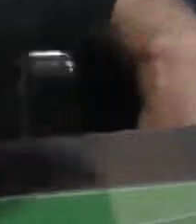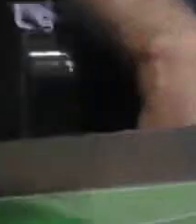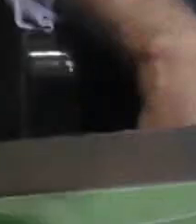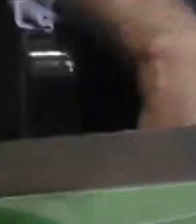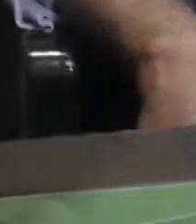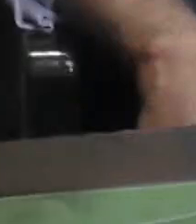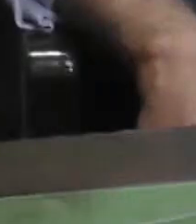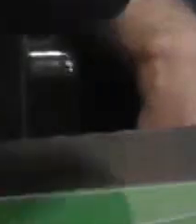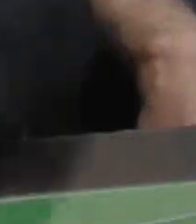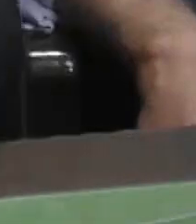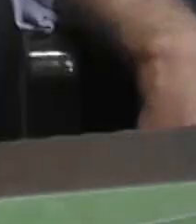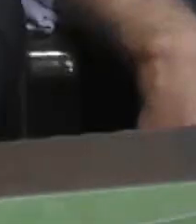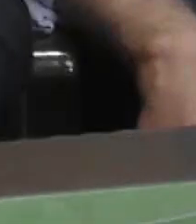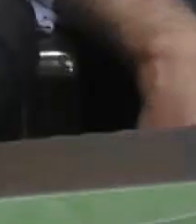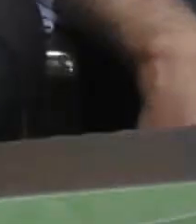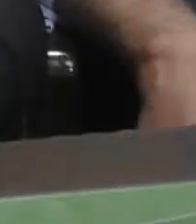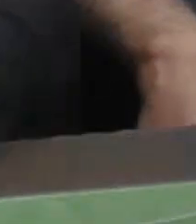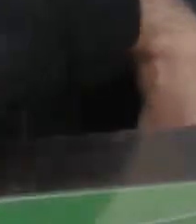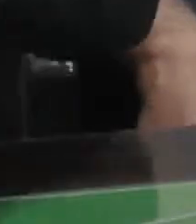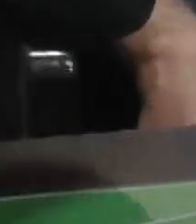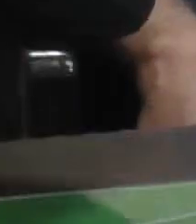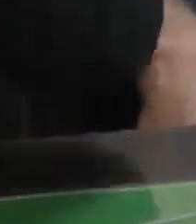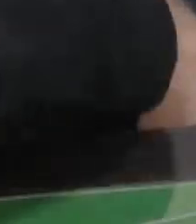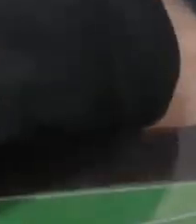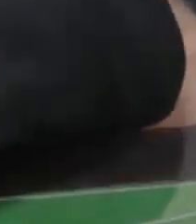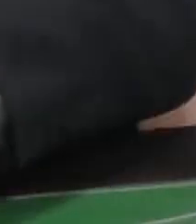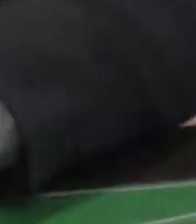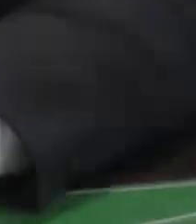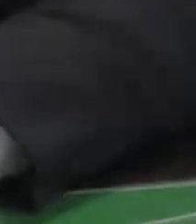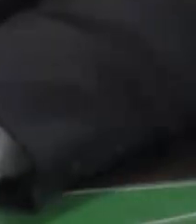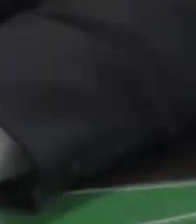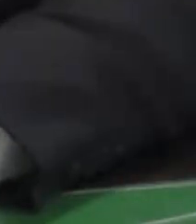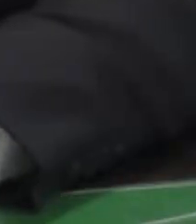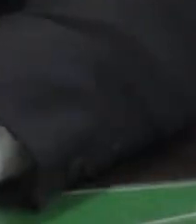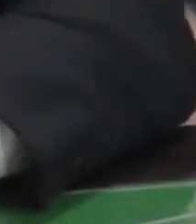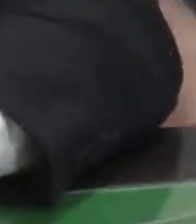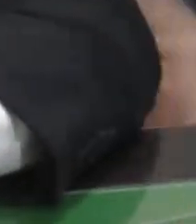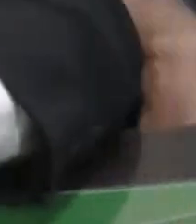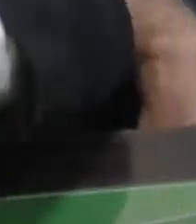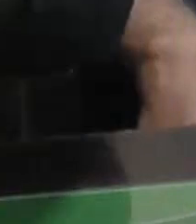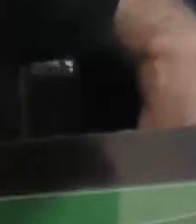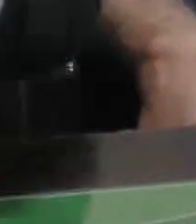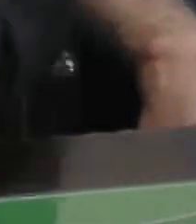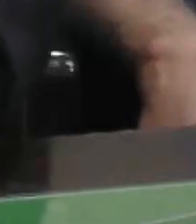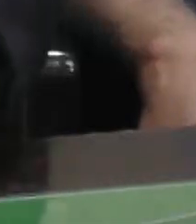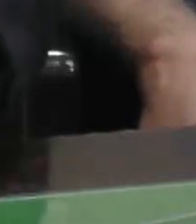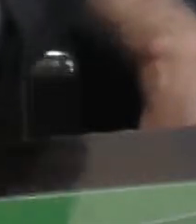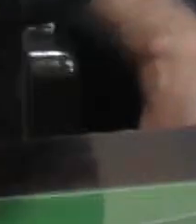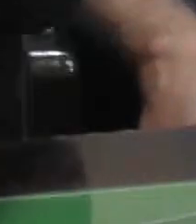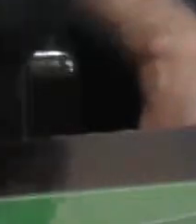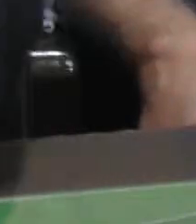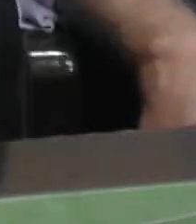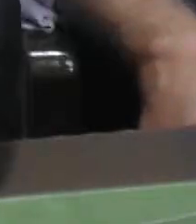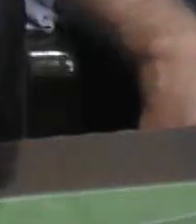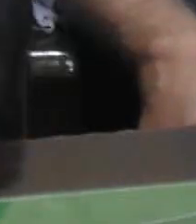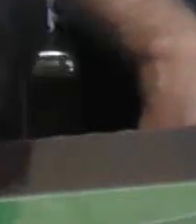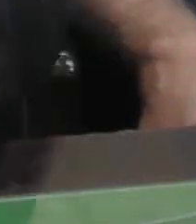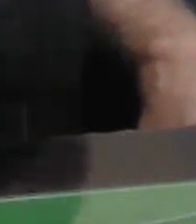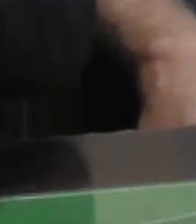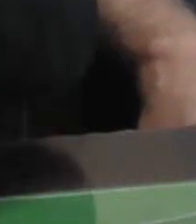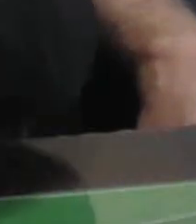Uma omissão solene em relação a isso. Nosso presidente, com muita